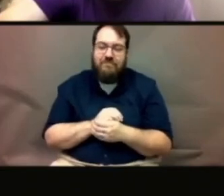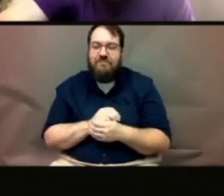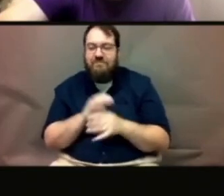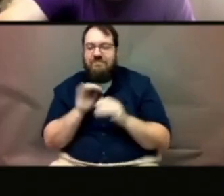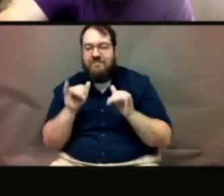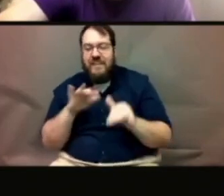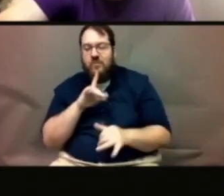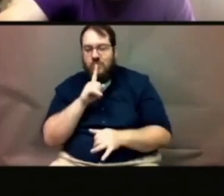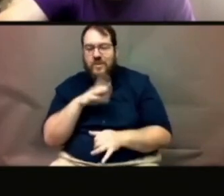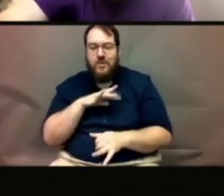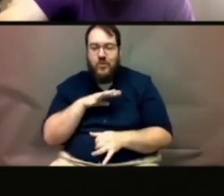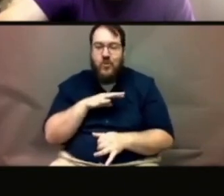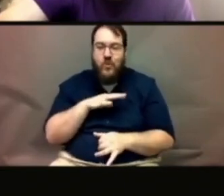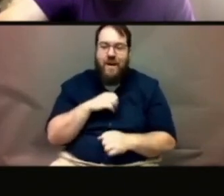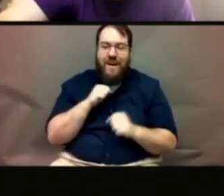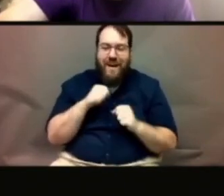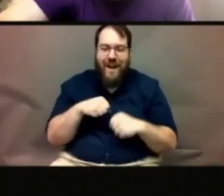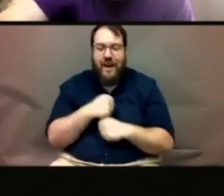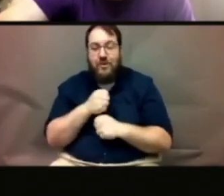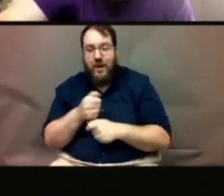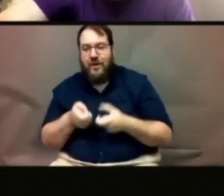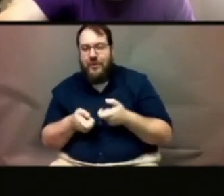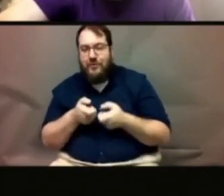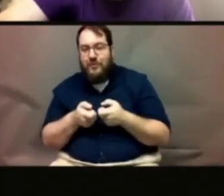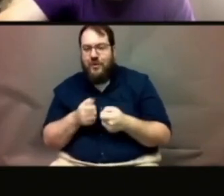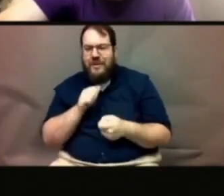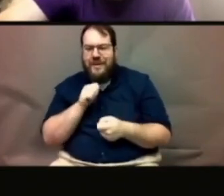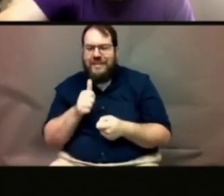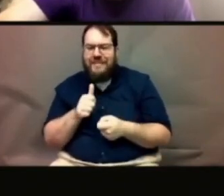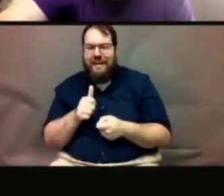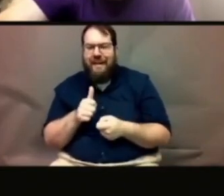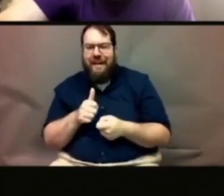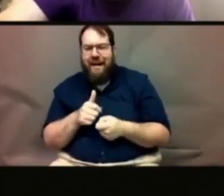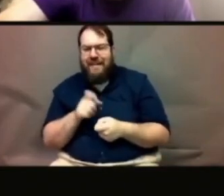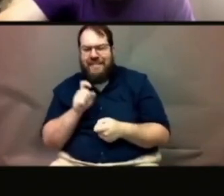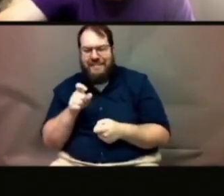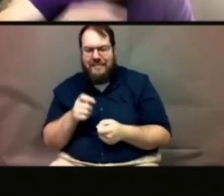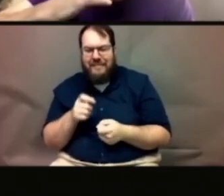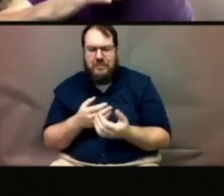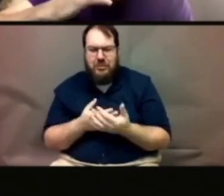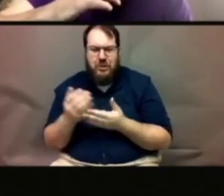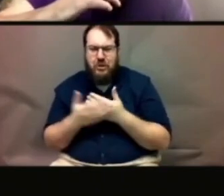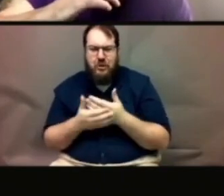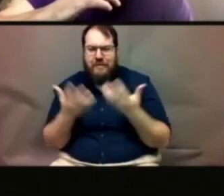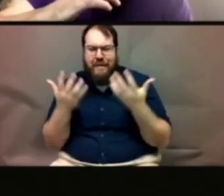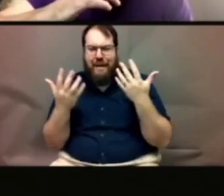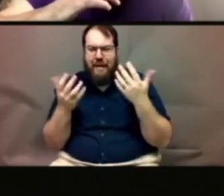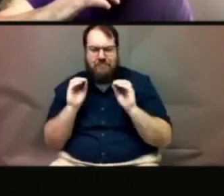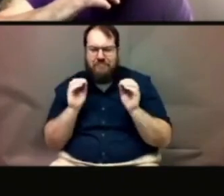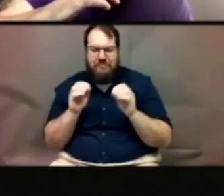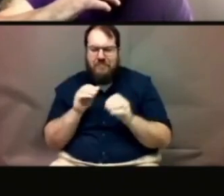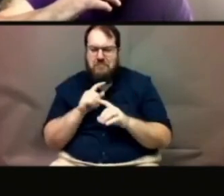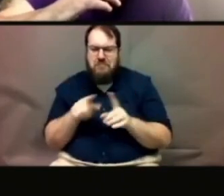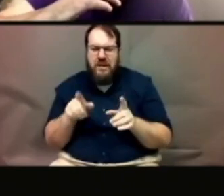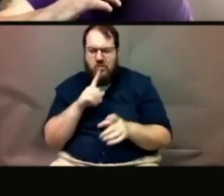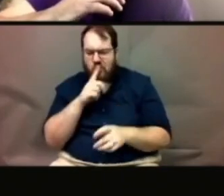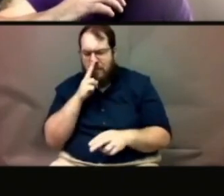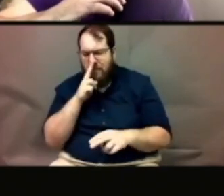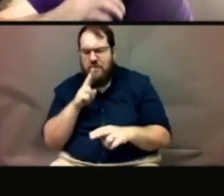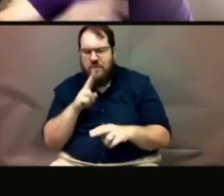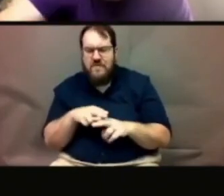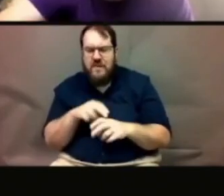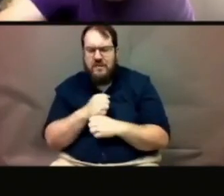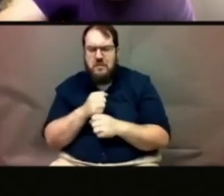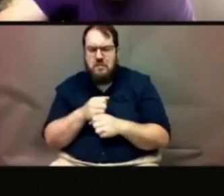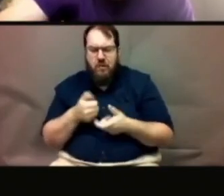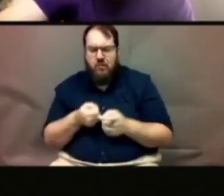agora tem um somzinho ali isso é muito legal para você construir um controller não é muito legal assim de se fazer com as